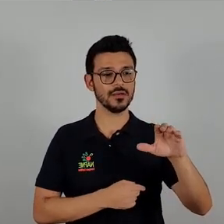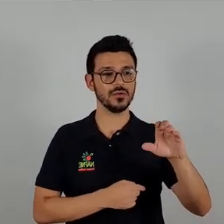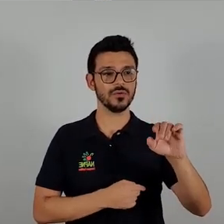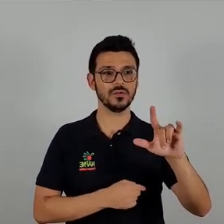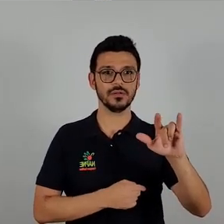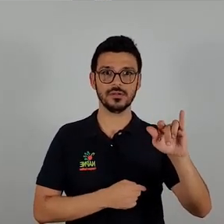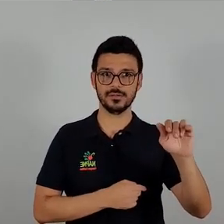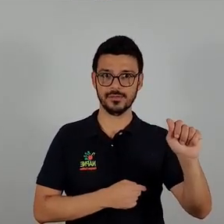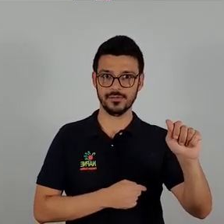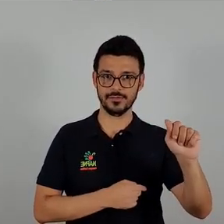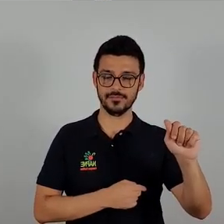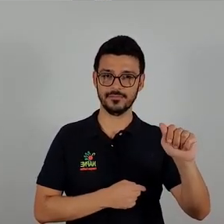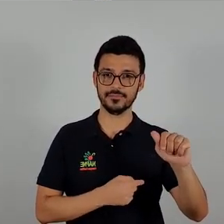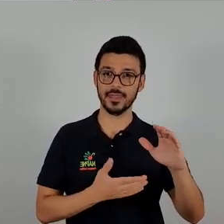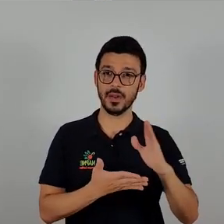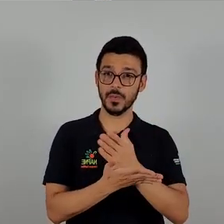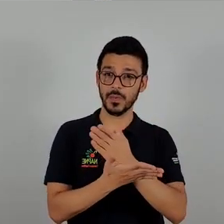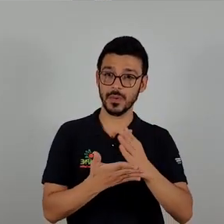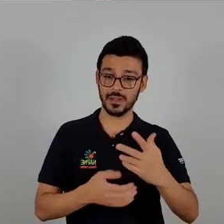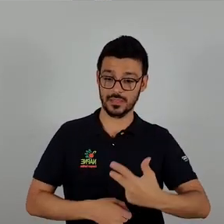vice-versa.